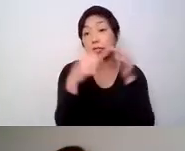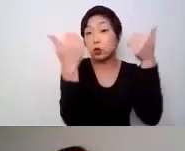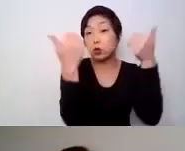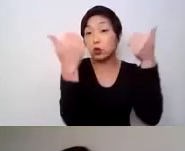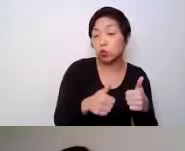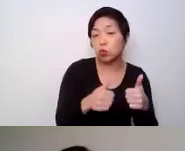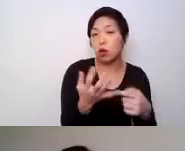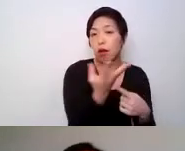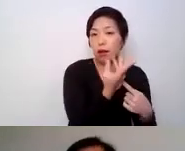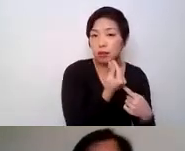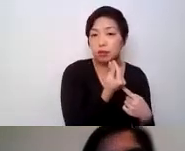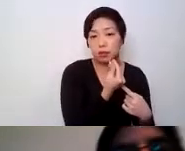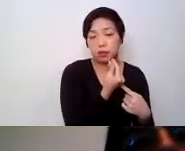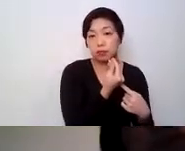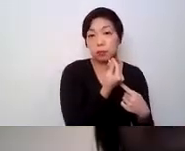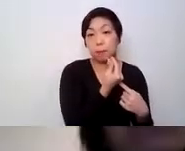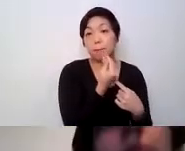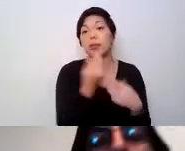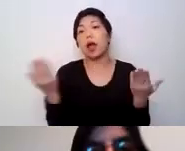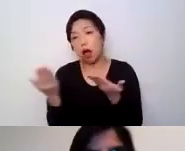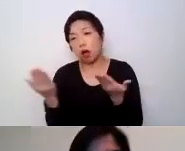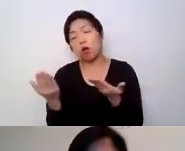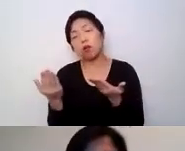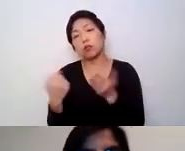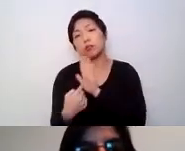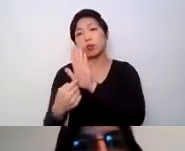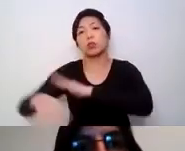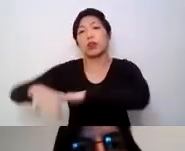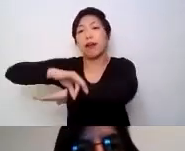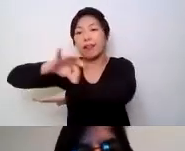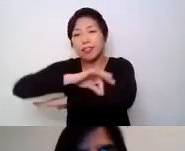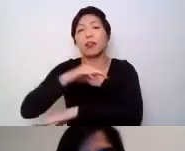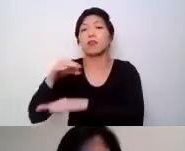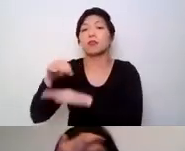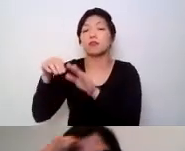arquitetura tumular ou túmulos e agora a gente traz arquitetos então